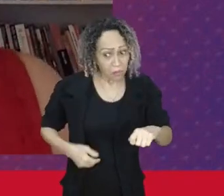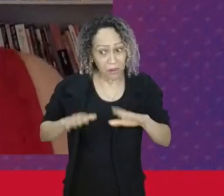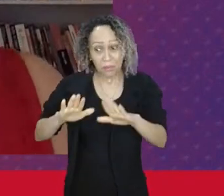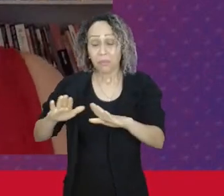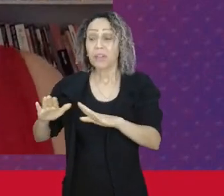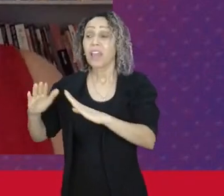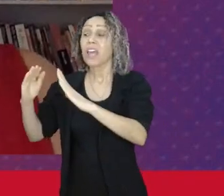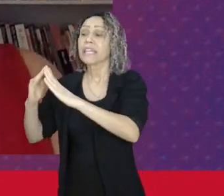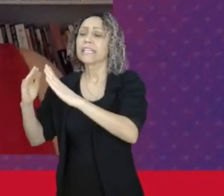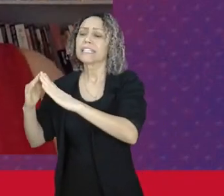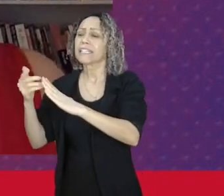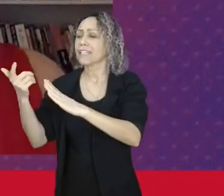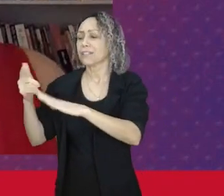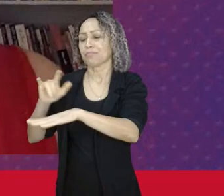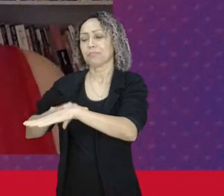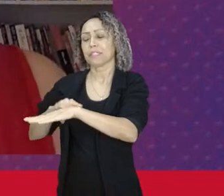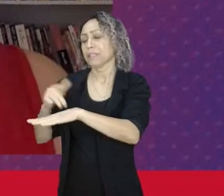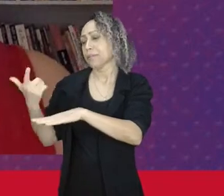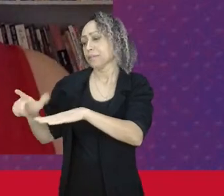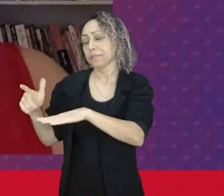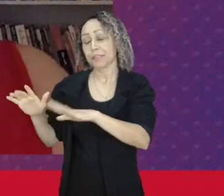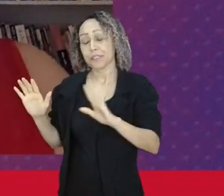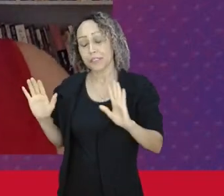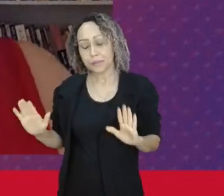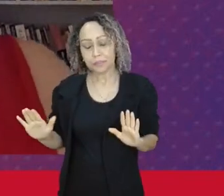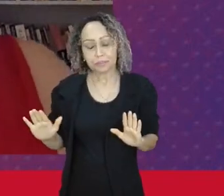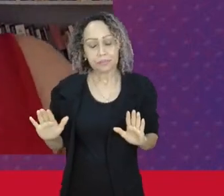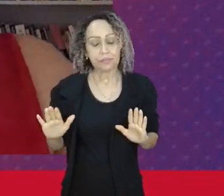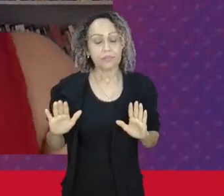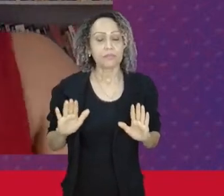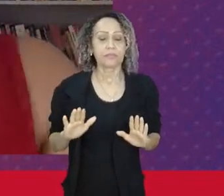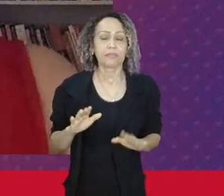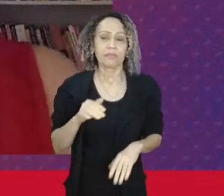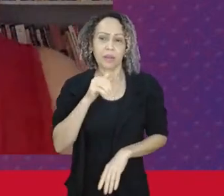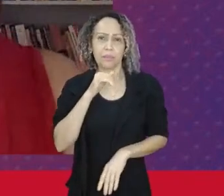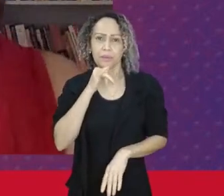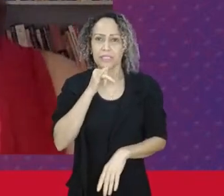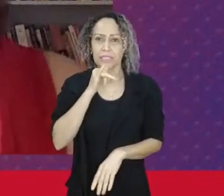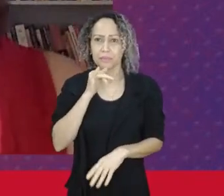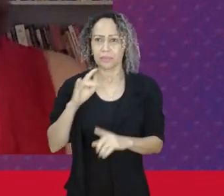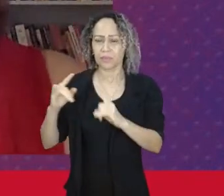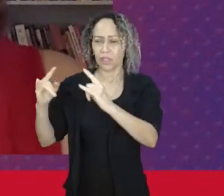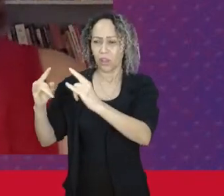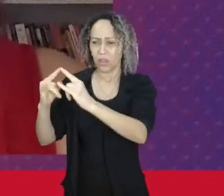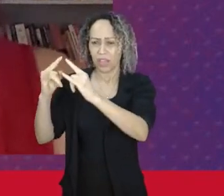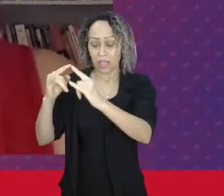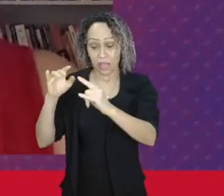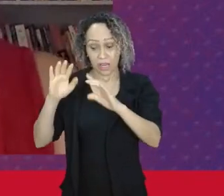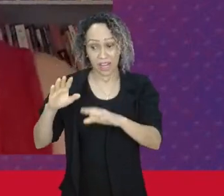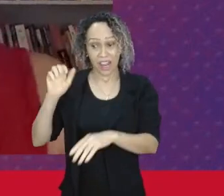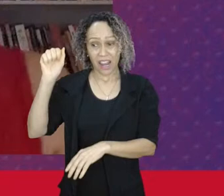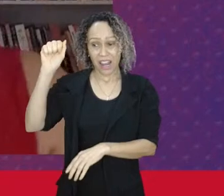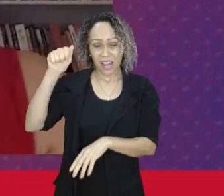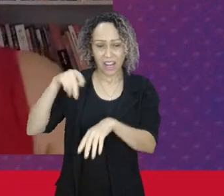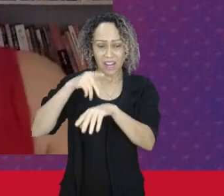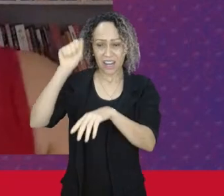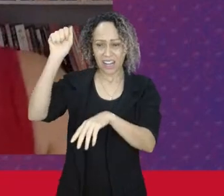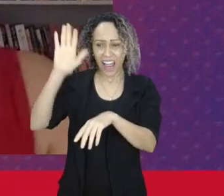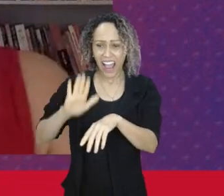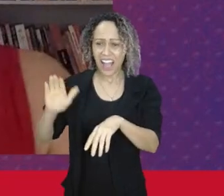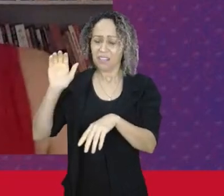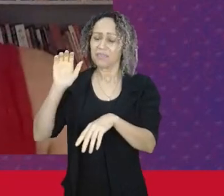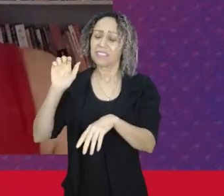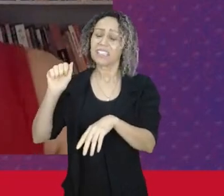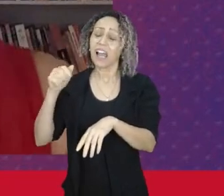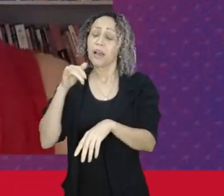as mulheres nesses assentamentos precários, que saíam à noite para ir nesses banheiros coletivos e eram